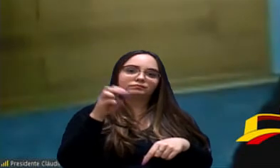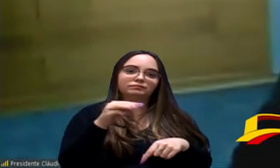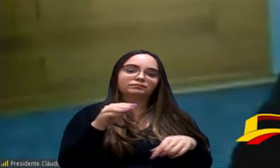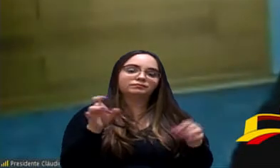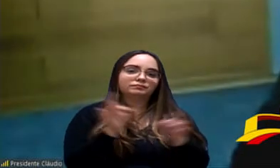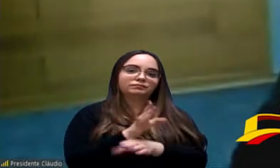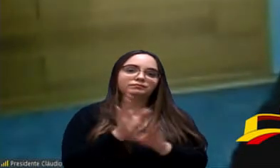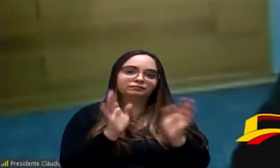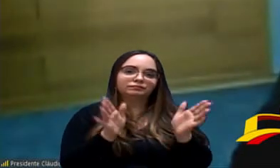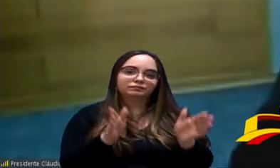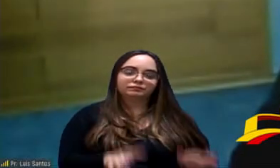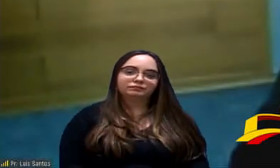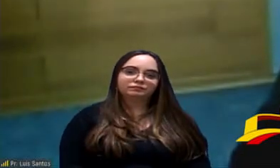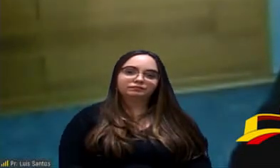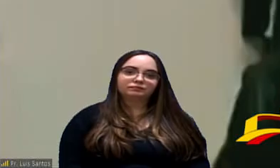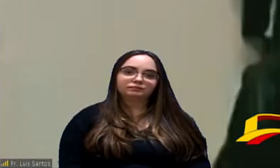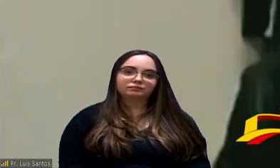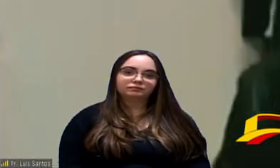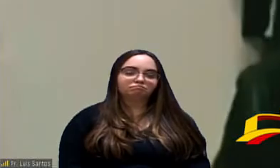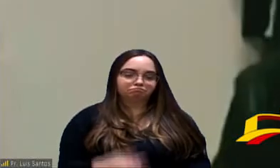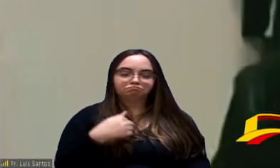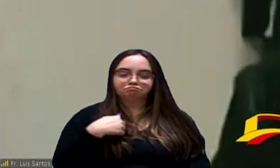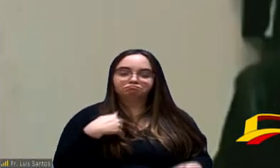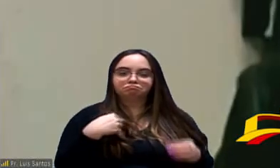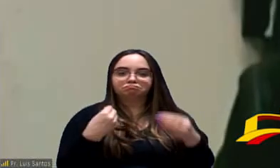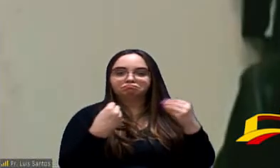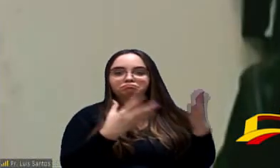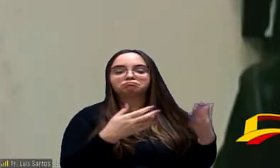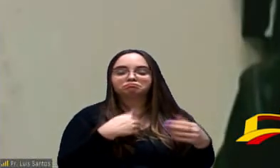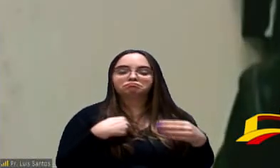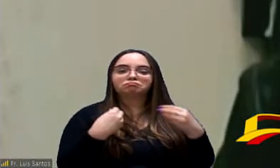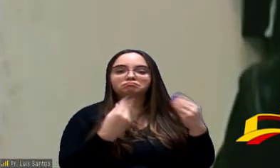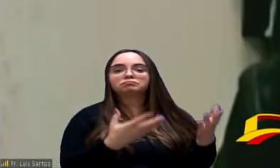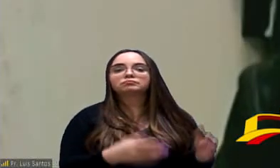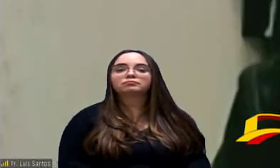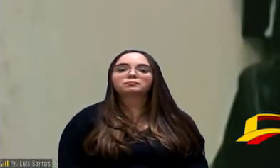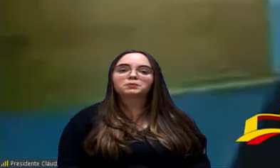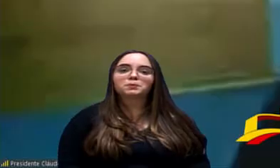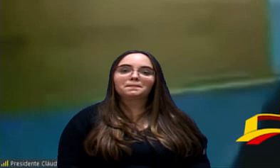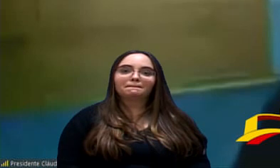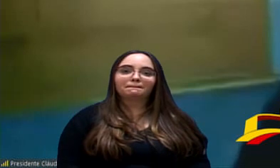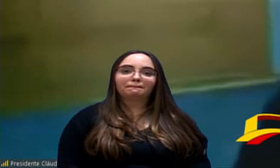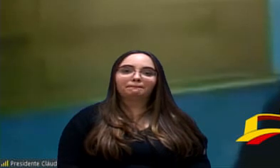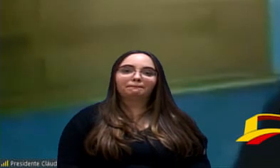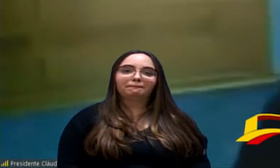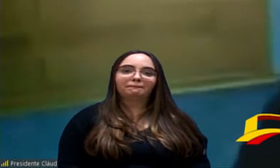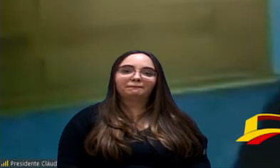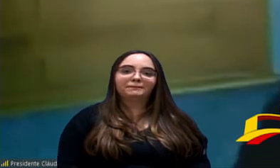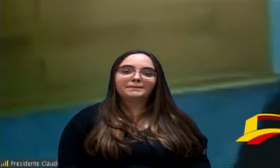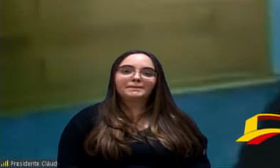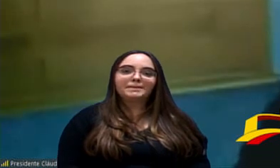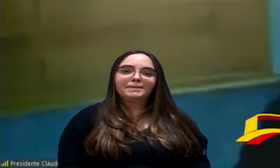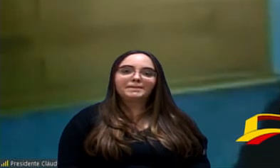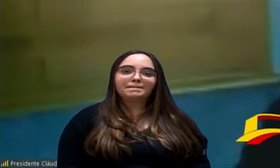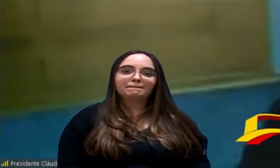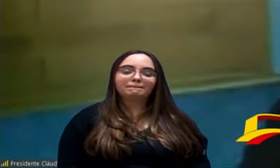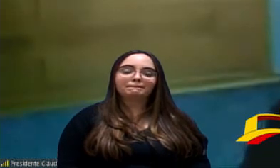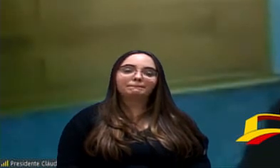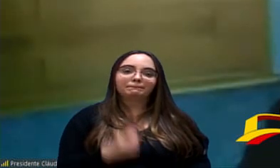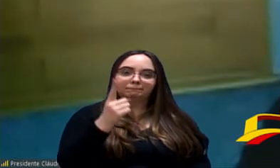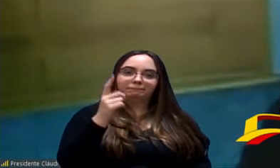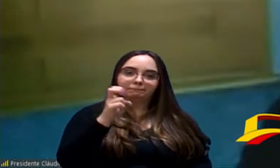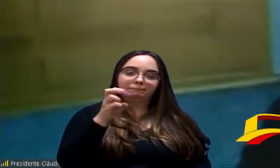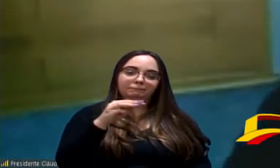Excelência. Não, eu passo meu tempo para ele, é o segundo. Não, Vossa Excelência. Tá certo. Vossa Excelência tem mais